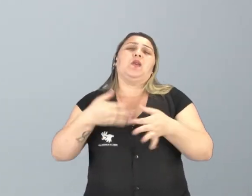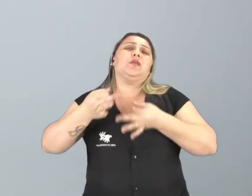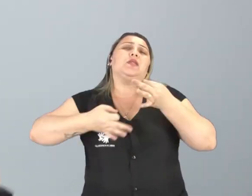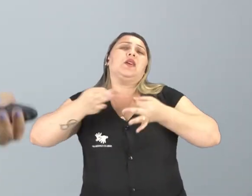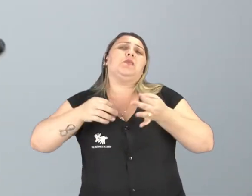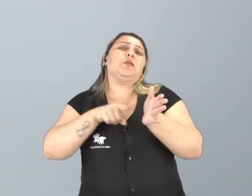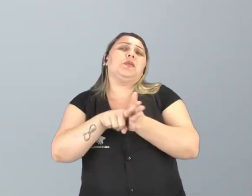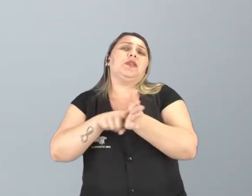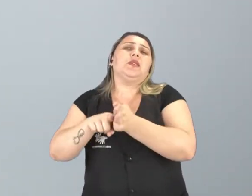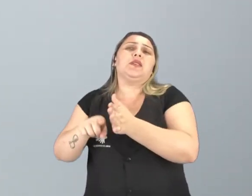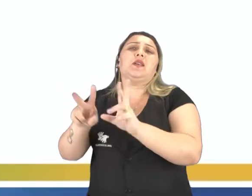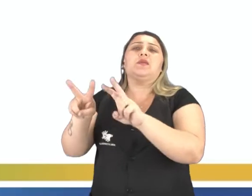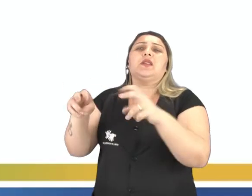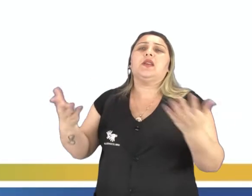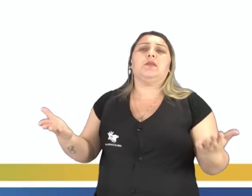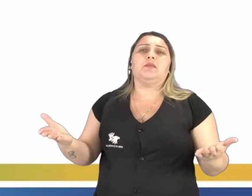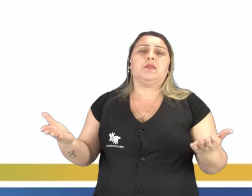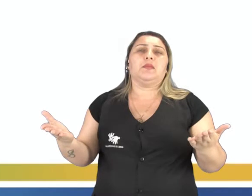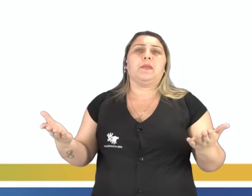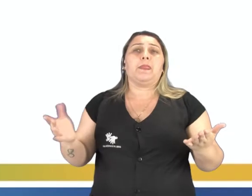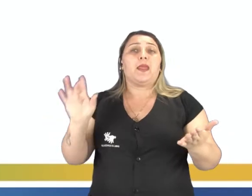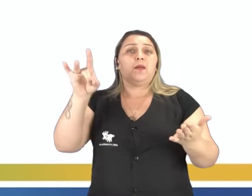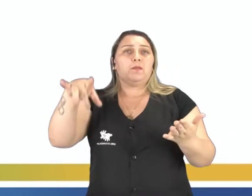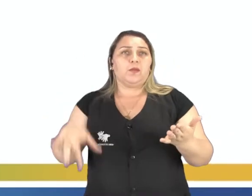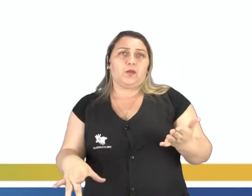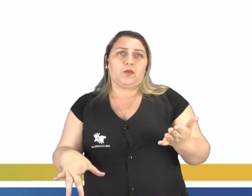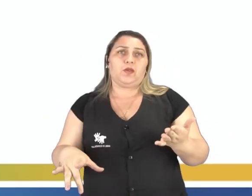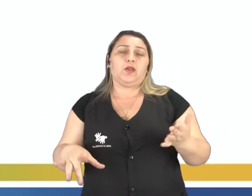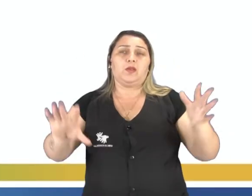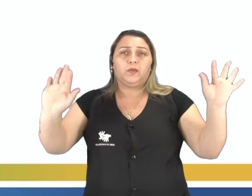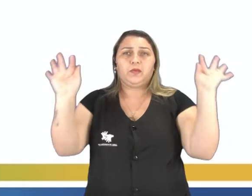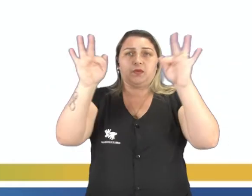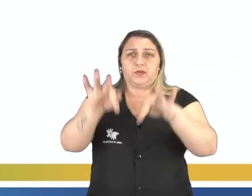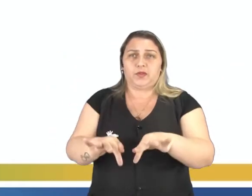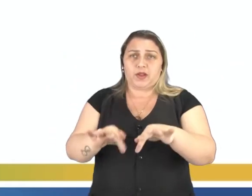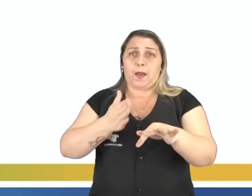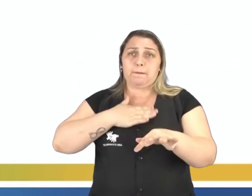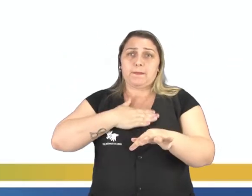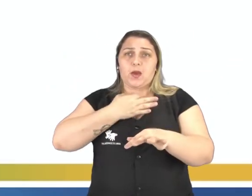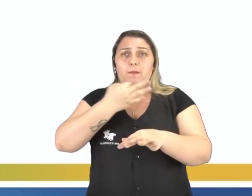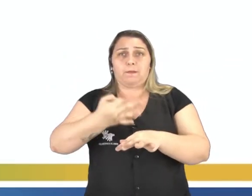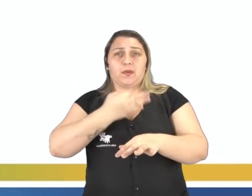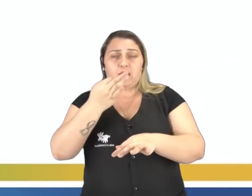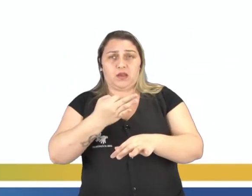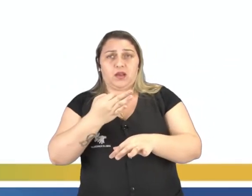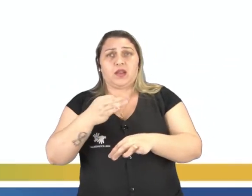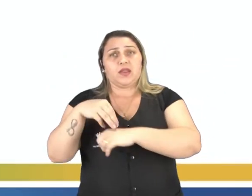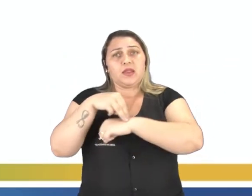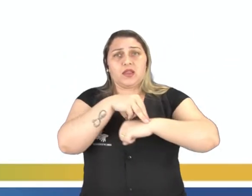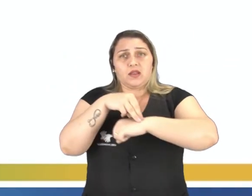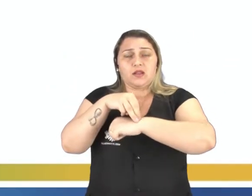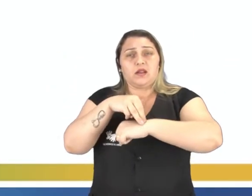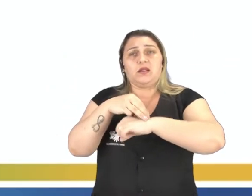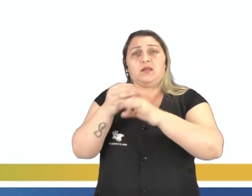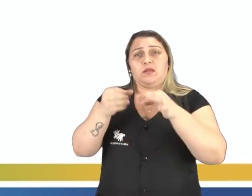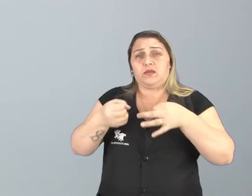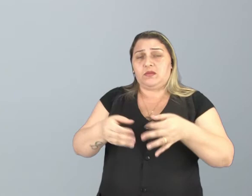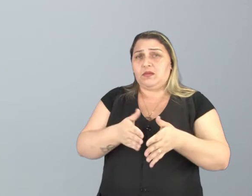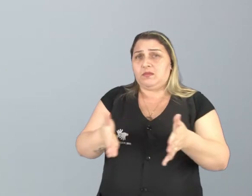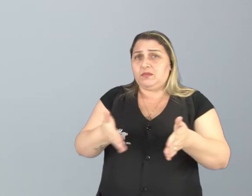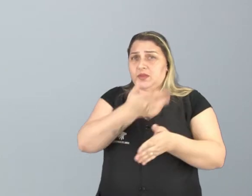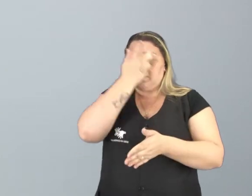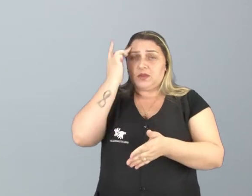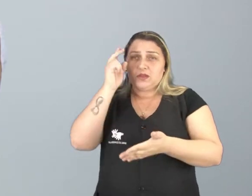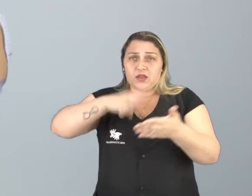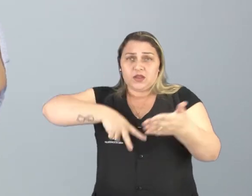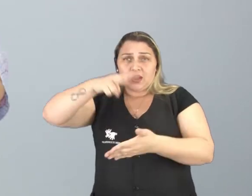tema. E por último, eu vou fazer a conclusão, que é a minha opinião. E é nesse momento que eu vou apresentar para o leitor que aqui tem os argumentos sobre